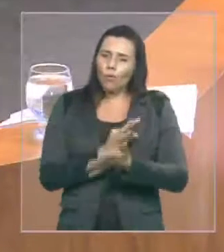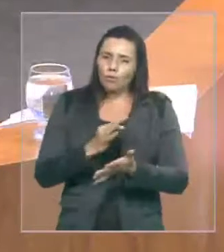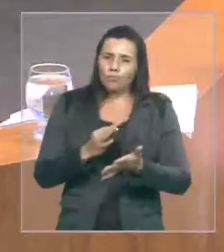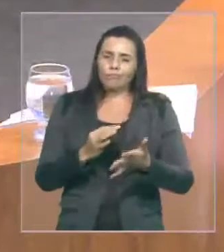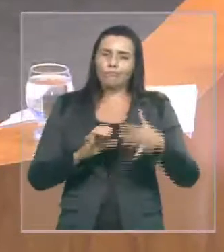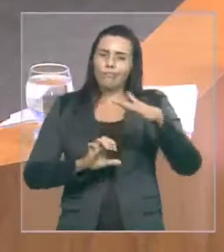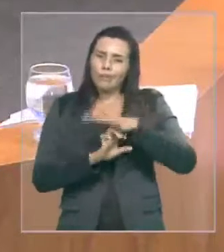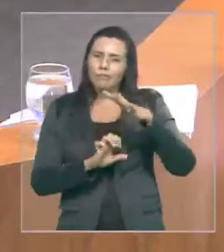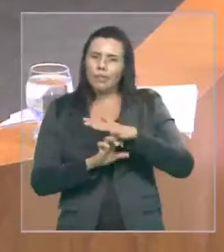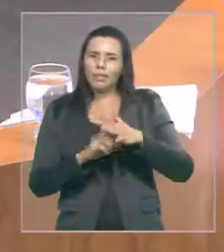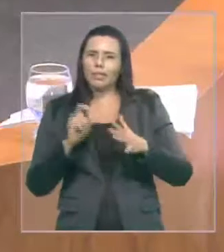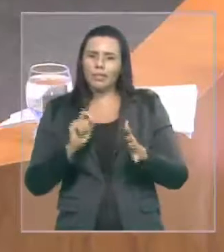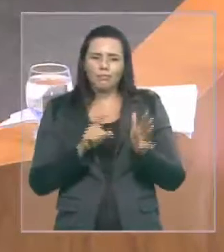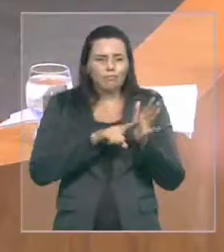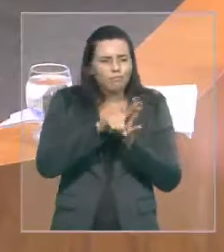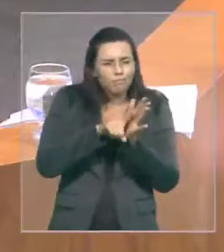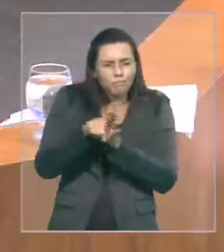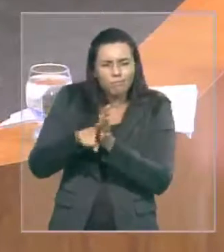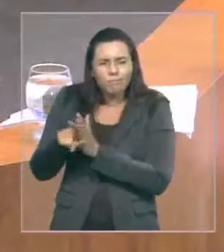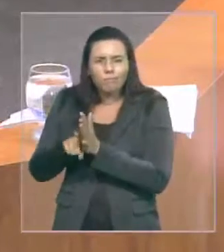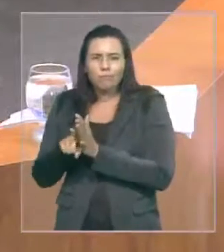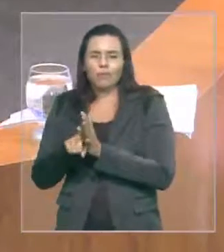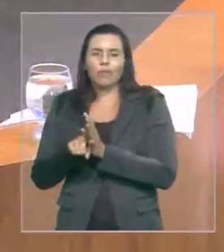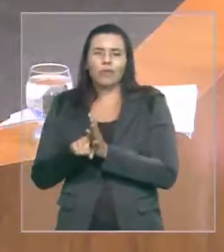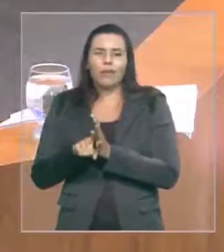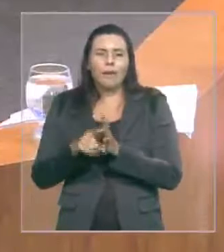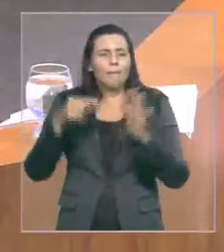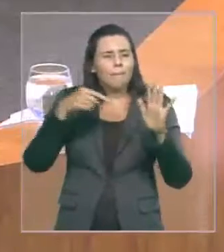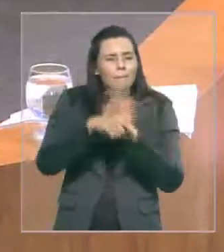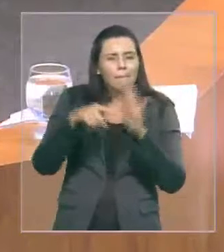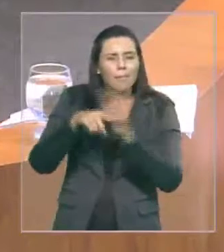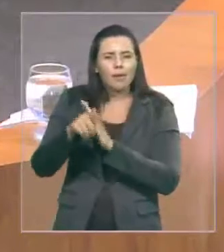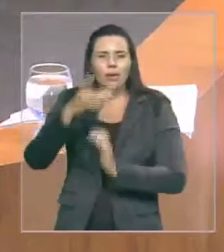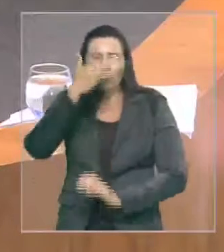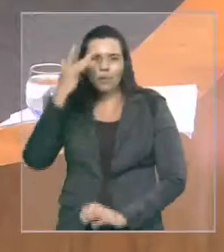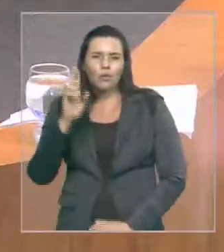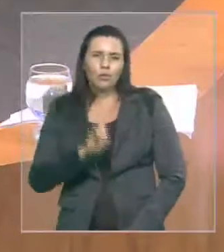sobre prioridade na opinião dos usuários.